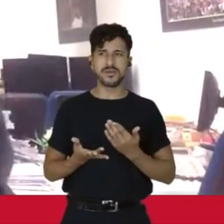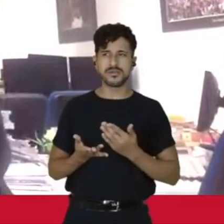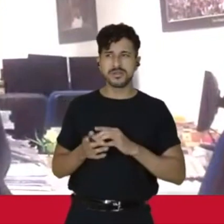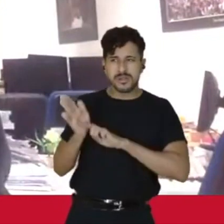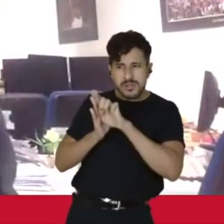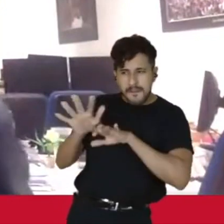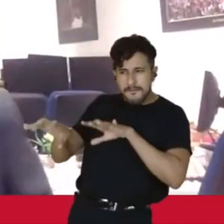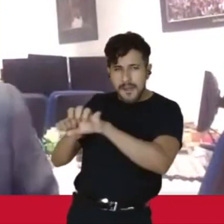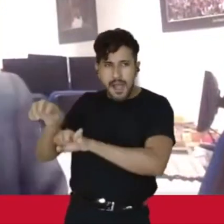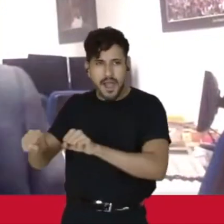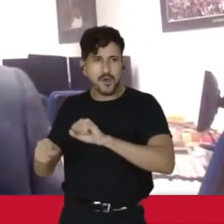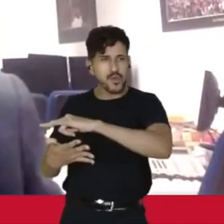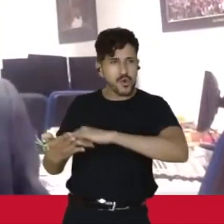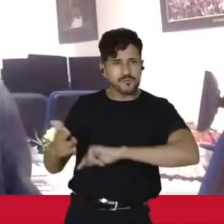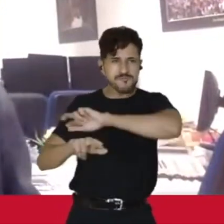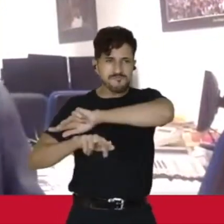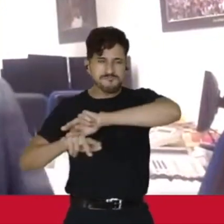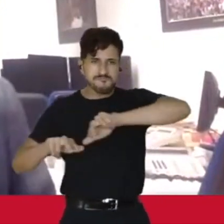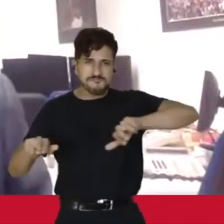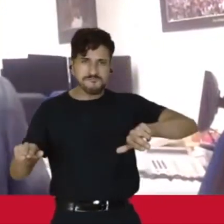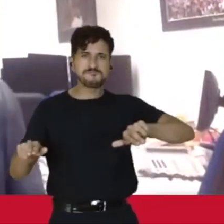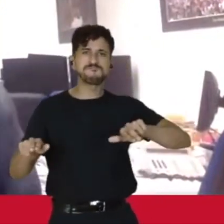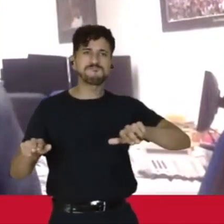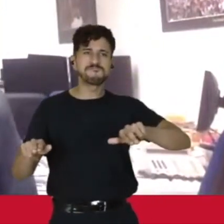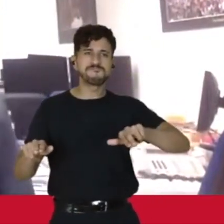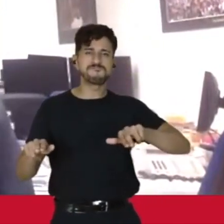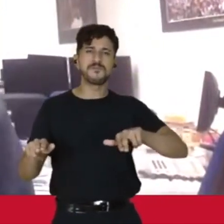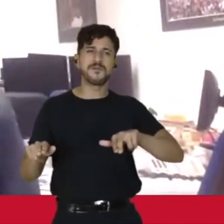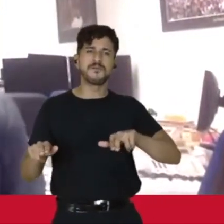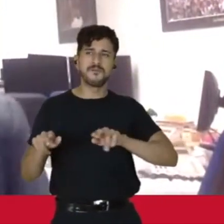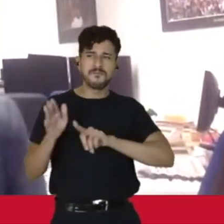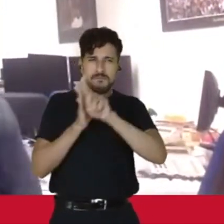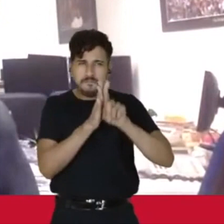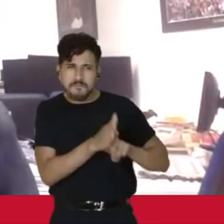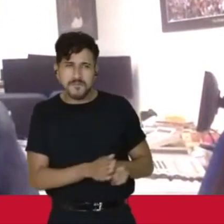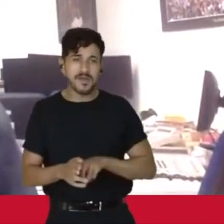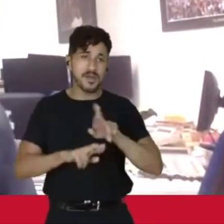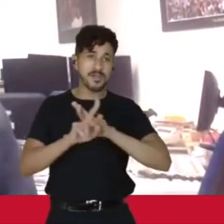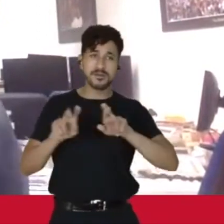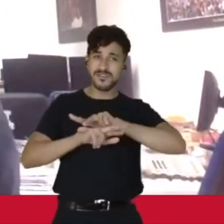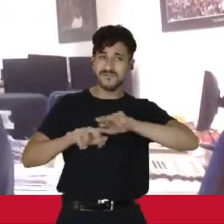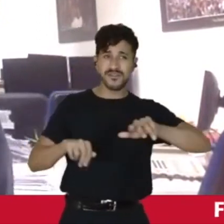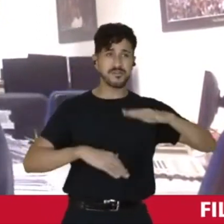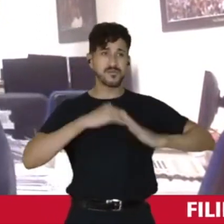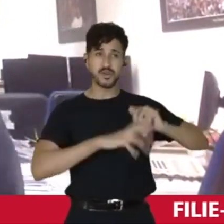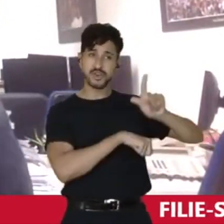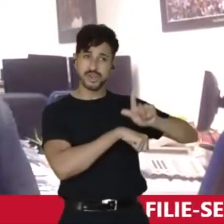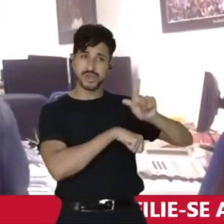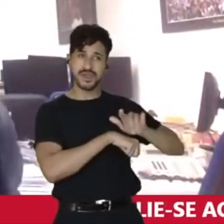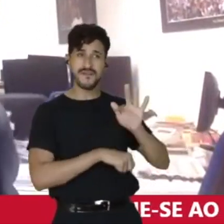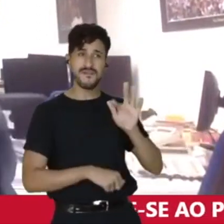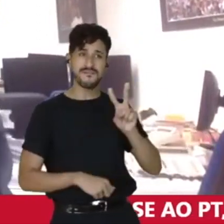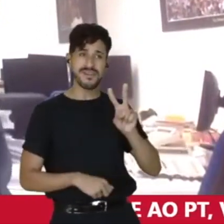e fez uma série de procedimentos investigatórios em relação a vários gestores, a VTC-Log